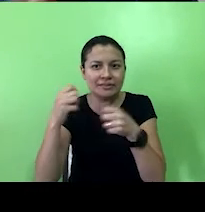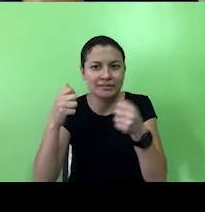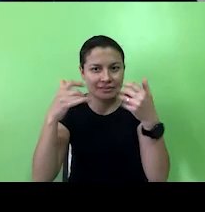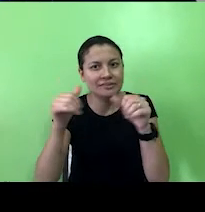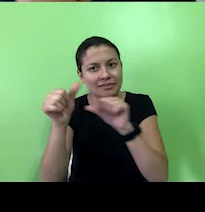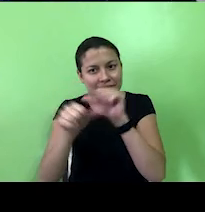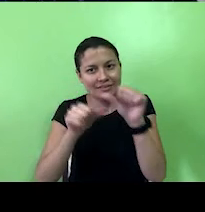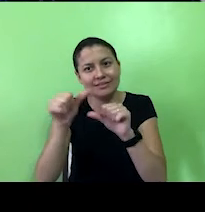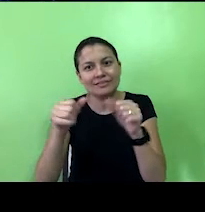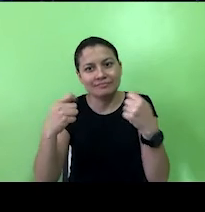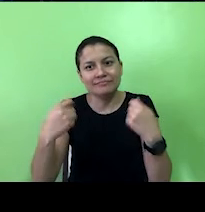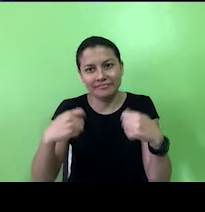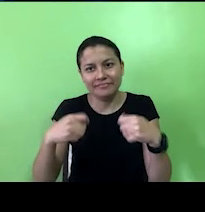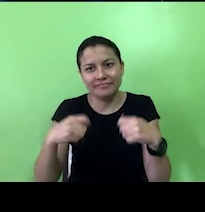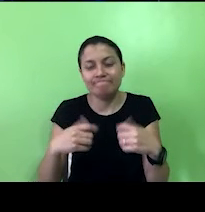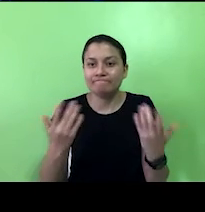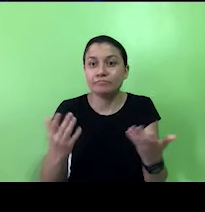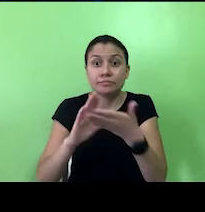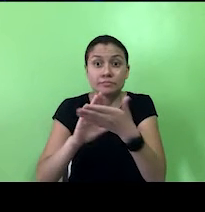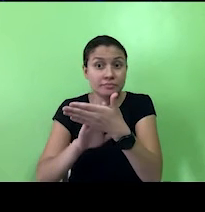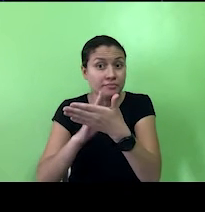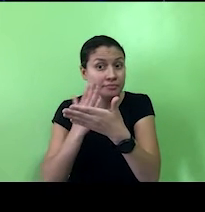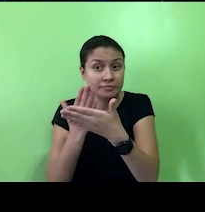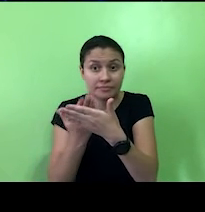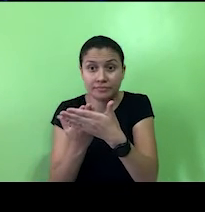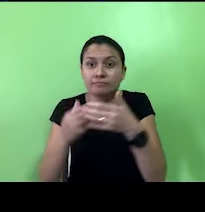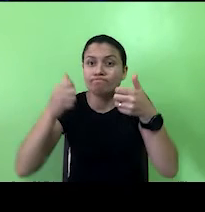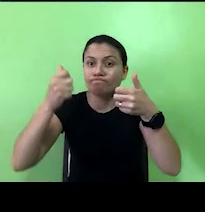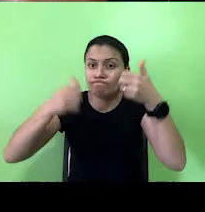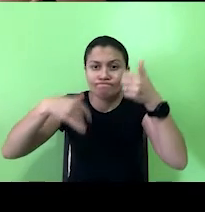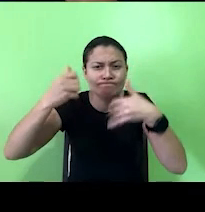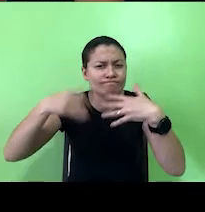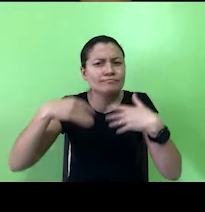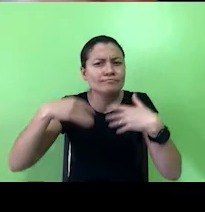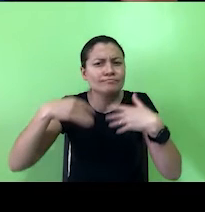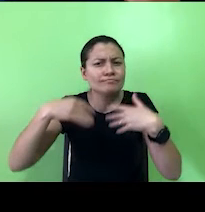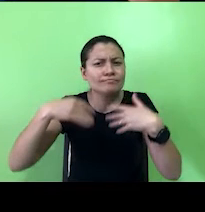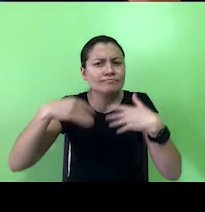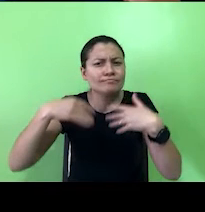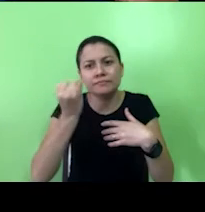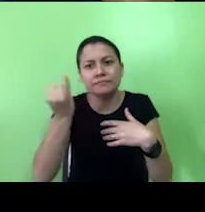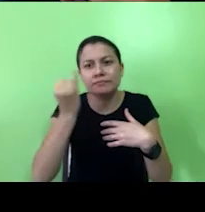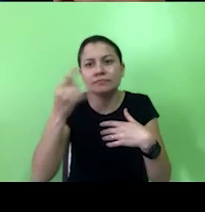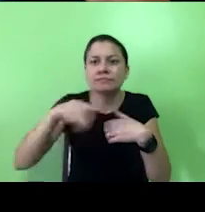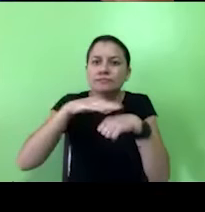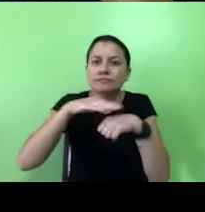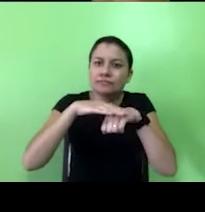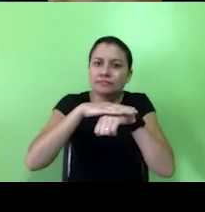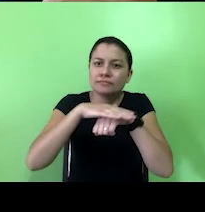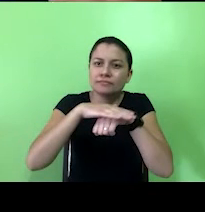ponto. Então, essa atuação do intérprete também foi fundamental para a gente estabelecer essa camada de comunicação.